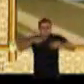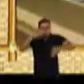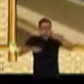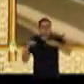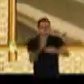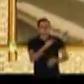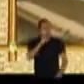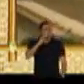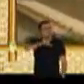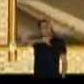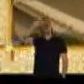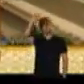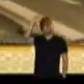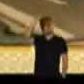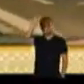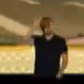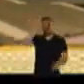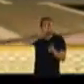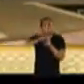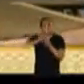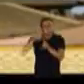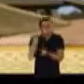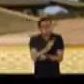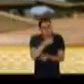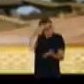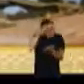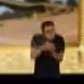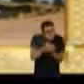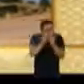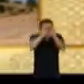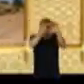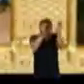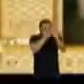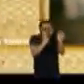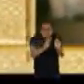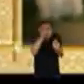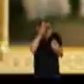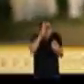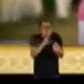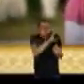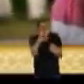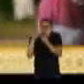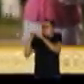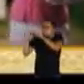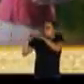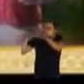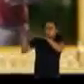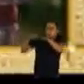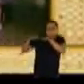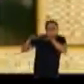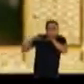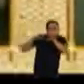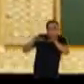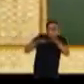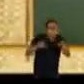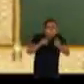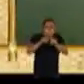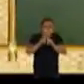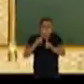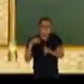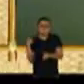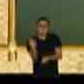Genipapo? Da fé sem as nossas romarias e procissões? O que seriam dos